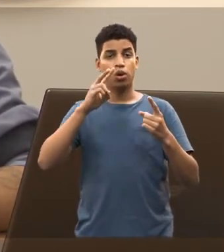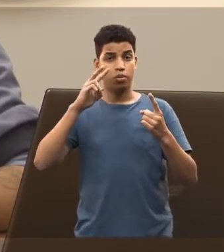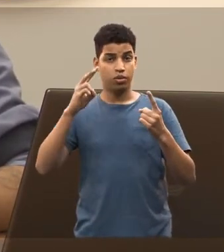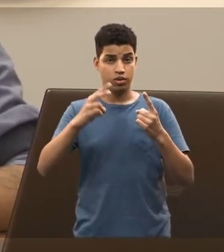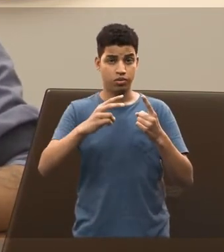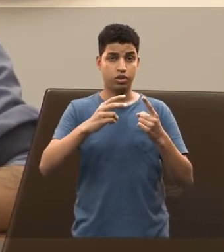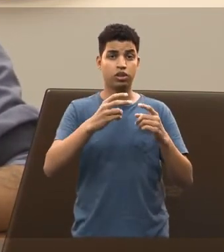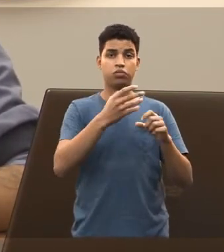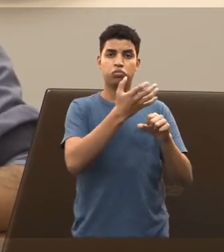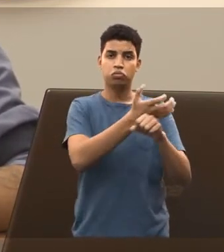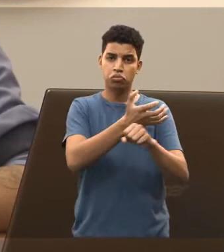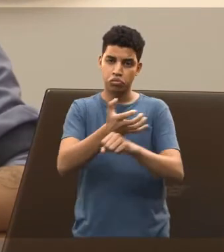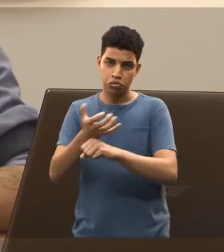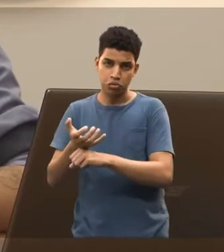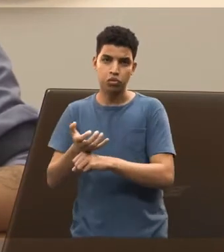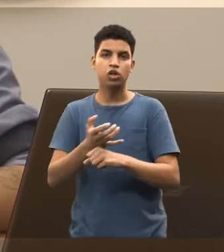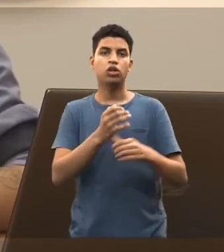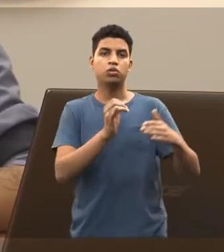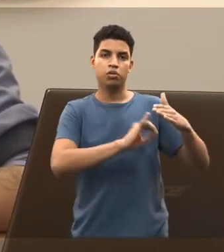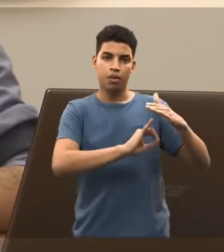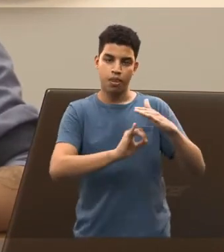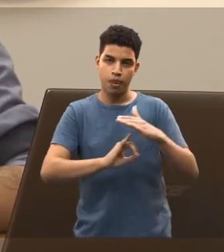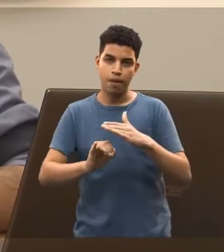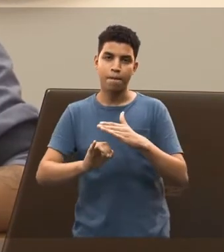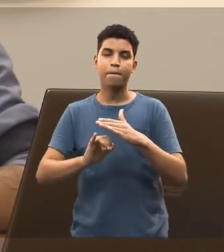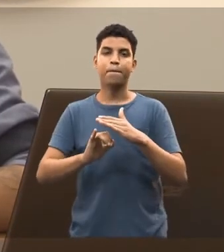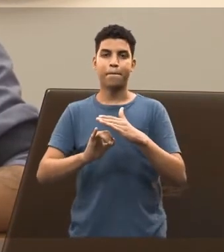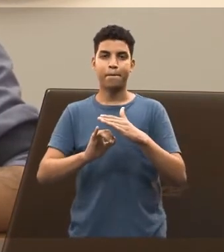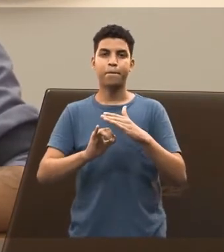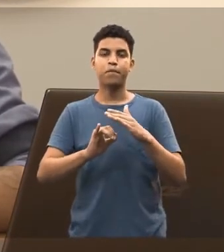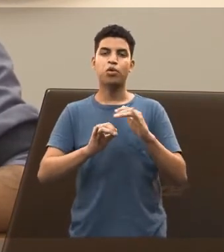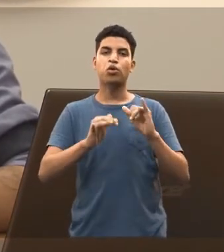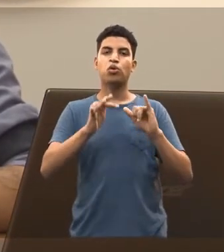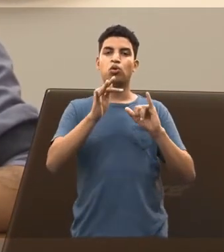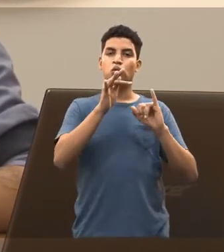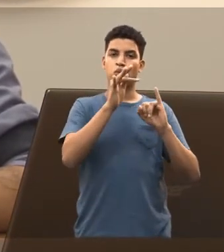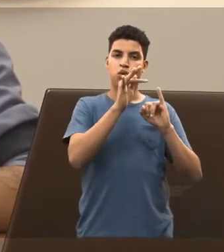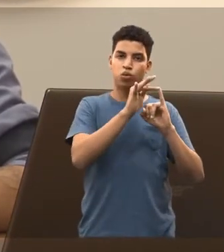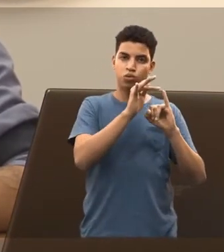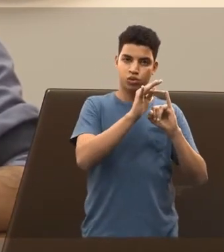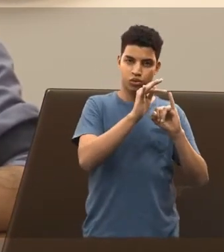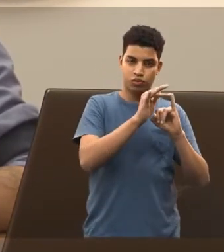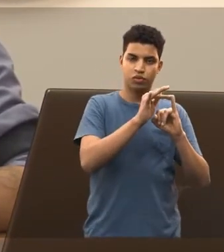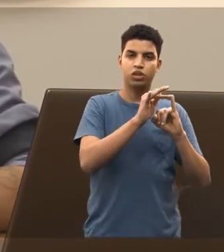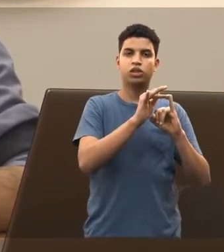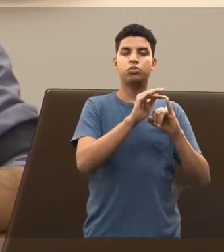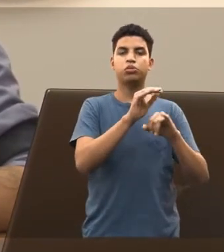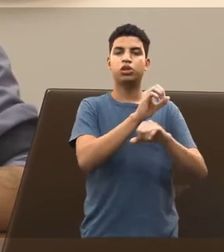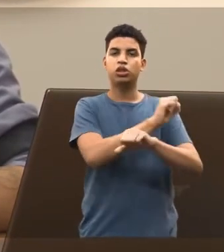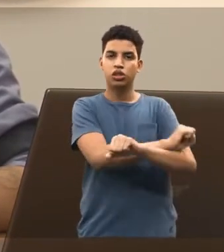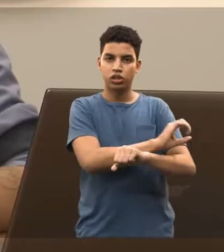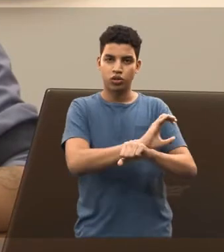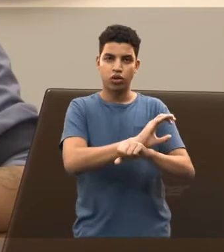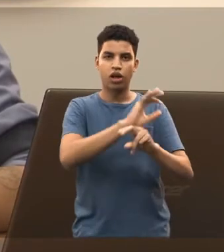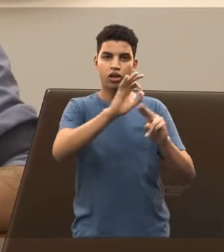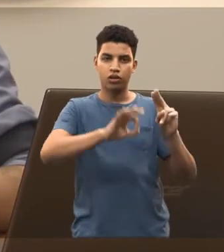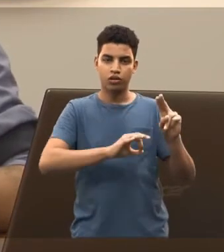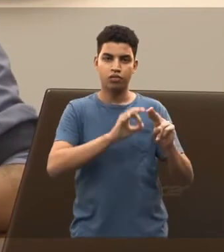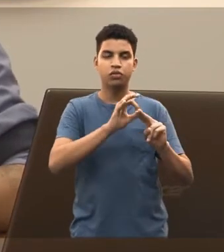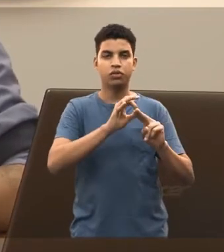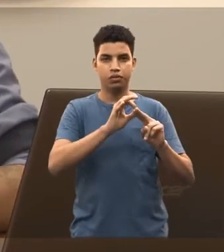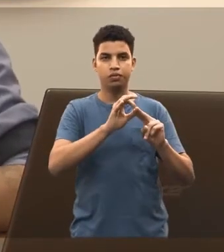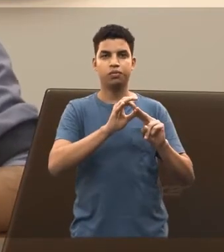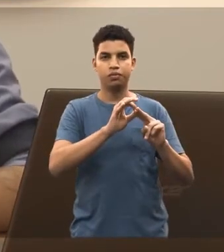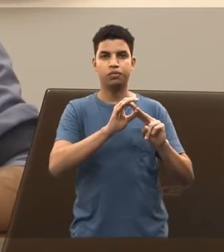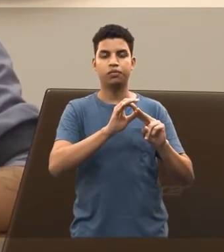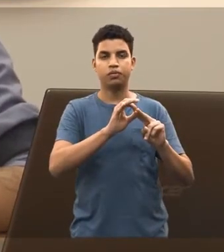com uma perspectiva interinstitucional, interdisciplinar, né, com o envolvimento do Instituto Federal de São Paulo, no campus de São Carlos,